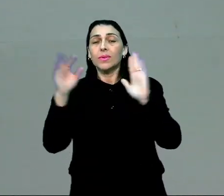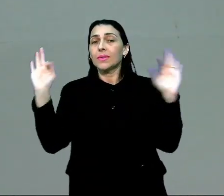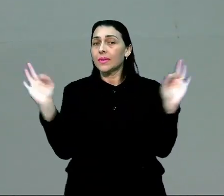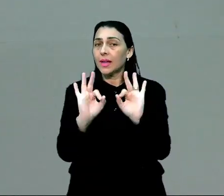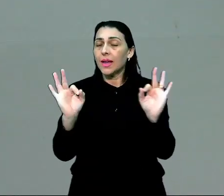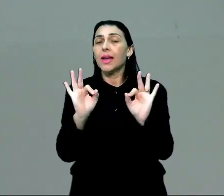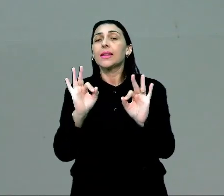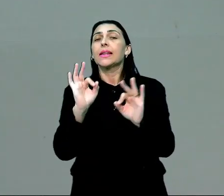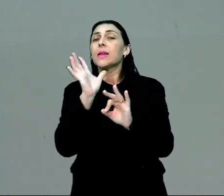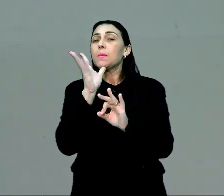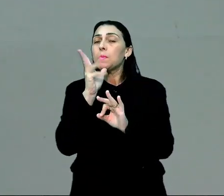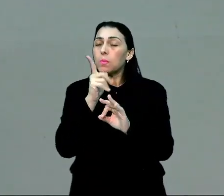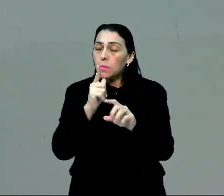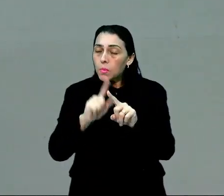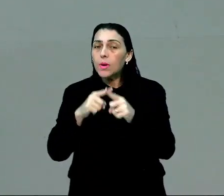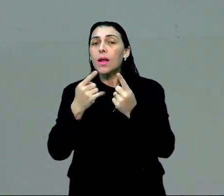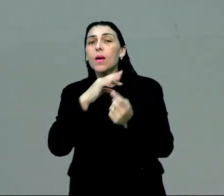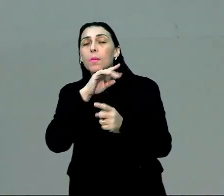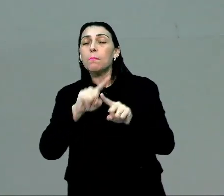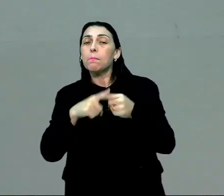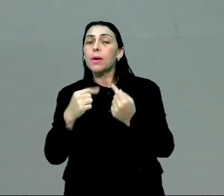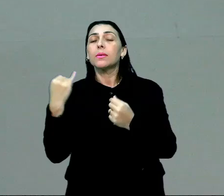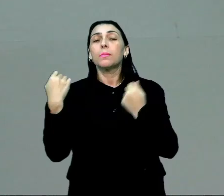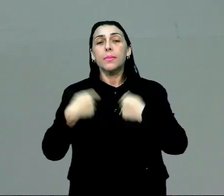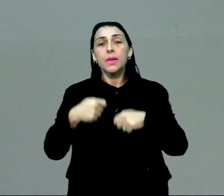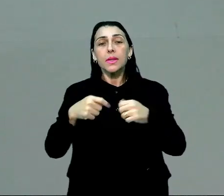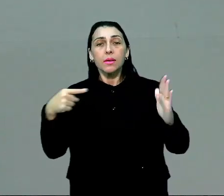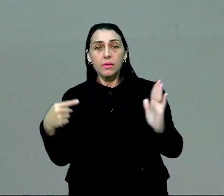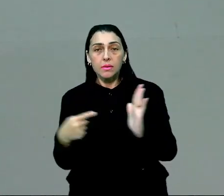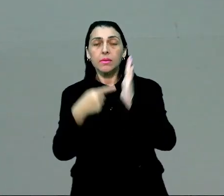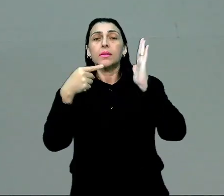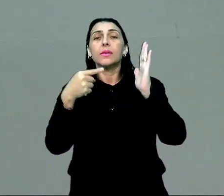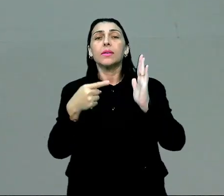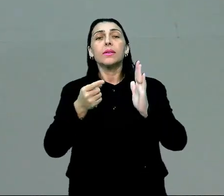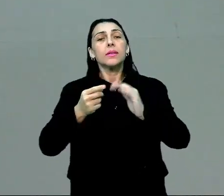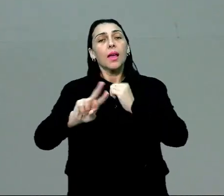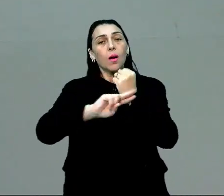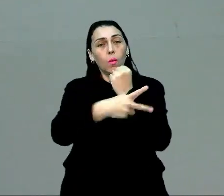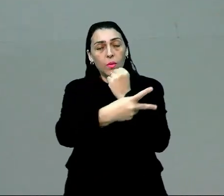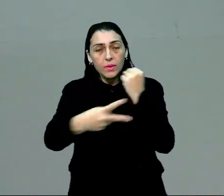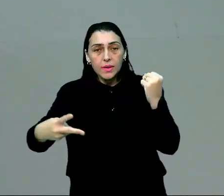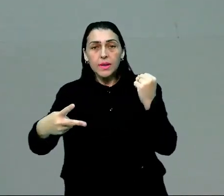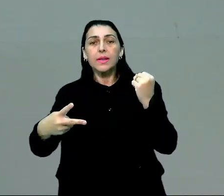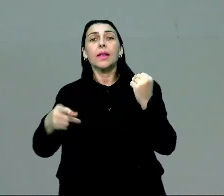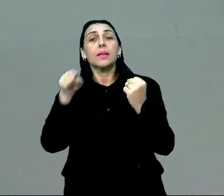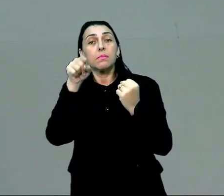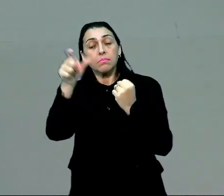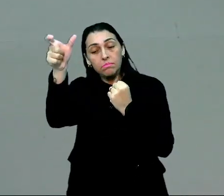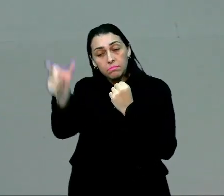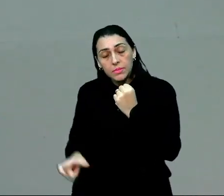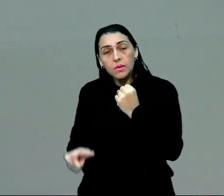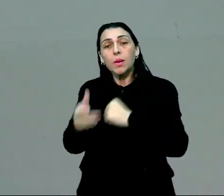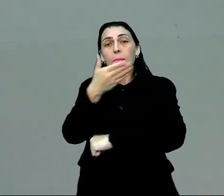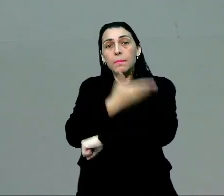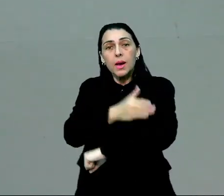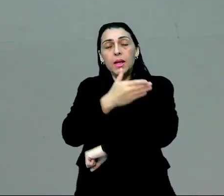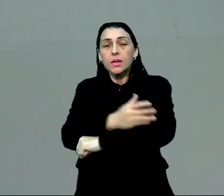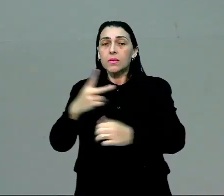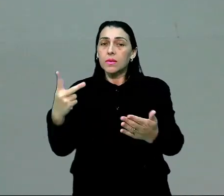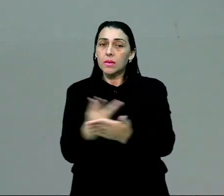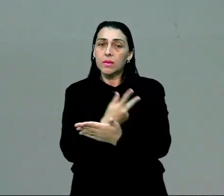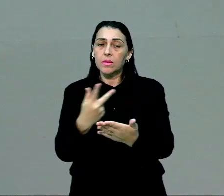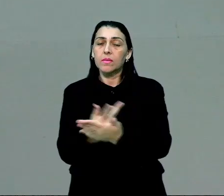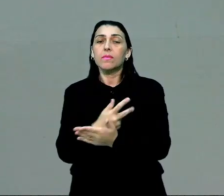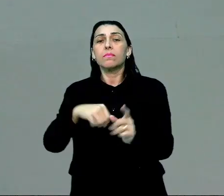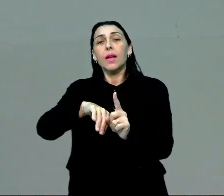sei que é ruim, mas o fato é que você precisa fazer a denúncia e aí a consequência vai ser com que essa pessoa que pratica esses atos, ela vai